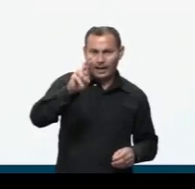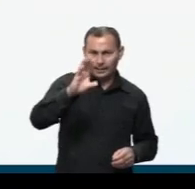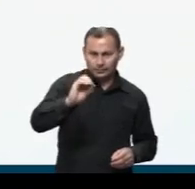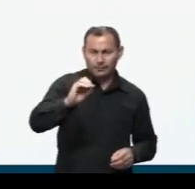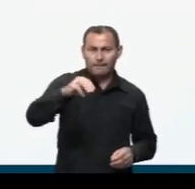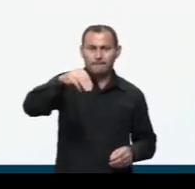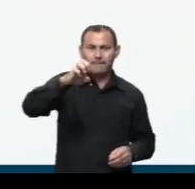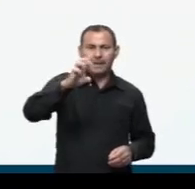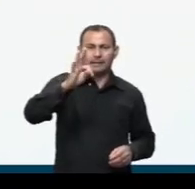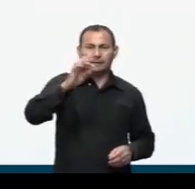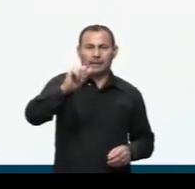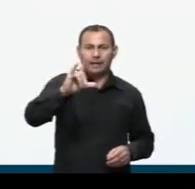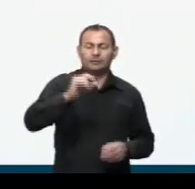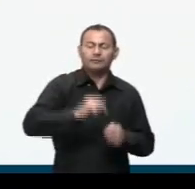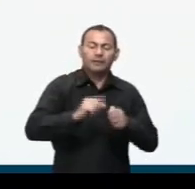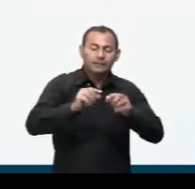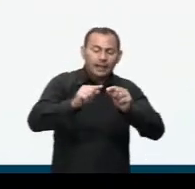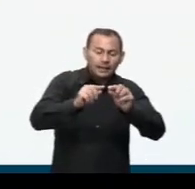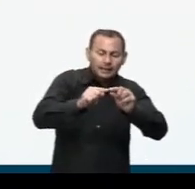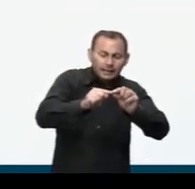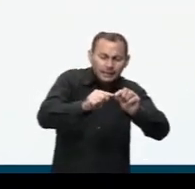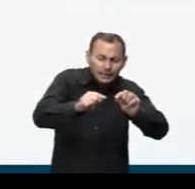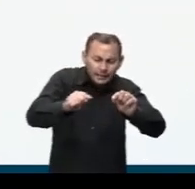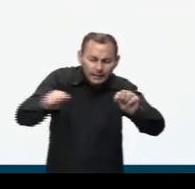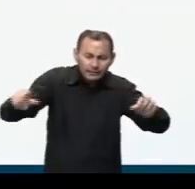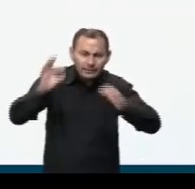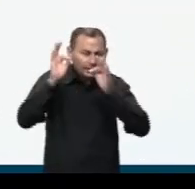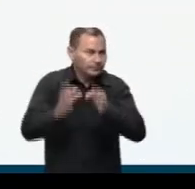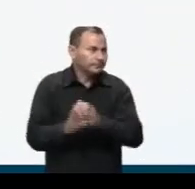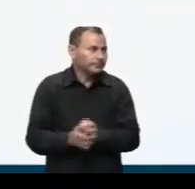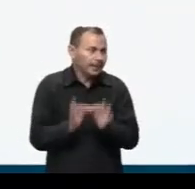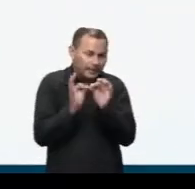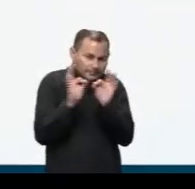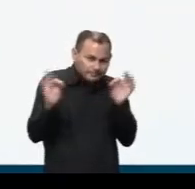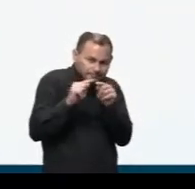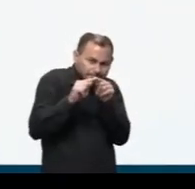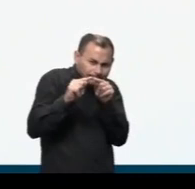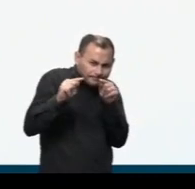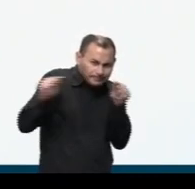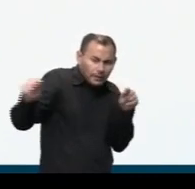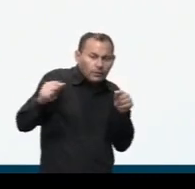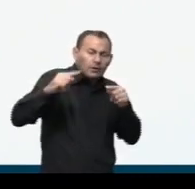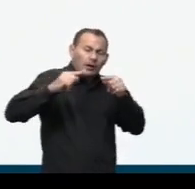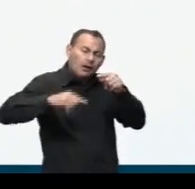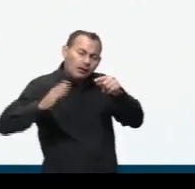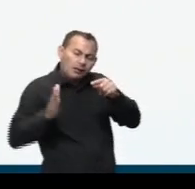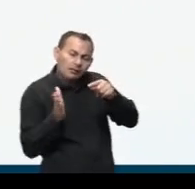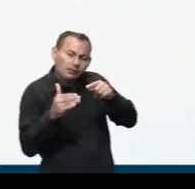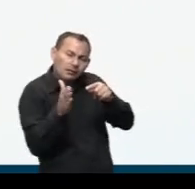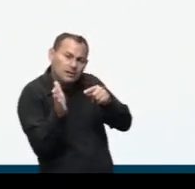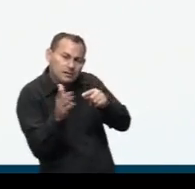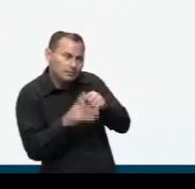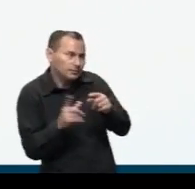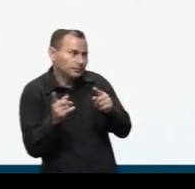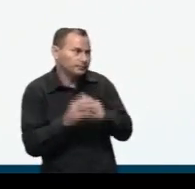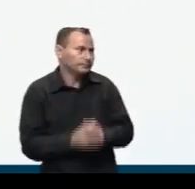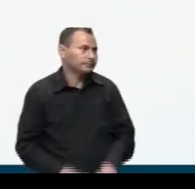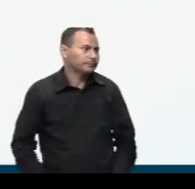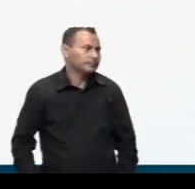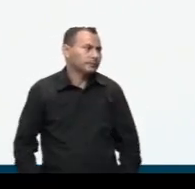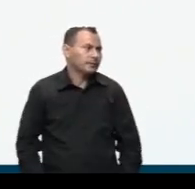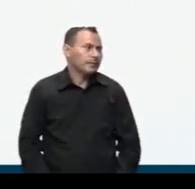aquela linha que a gente fez está reta. Se ela está reta, ou se a gente fez ela assim,